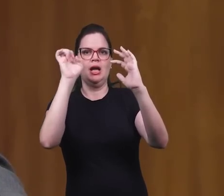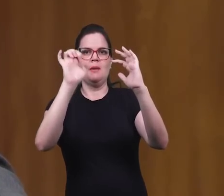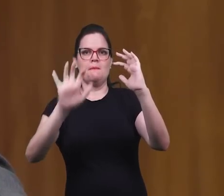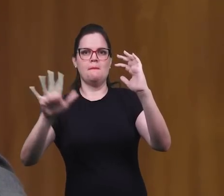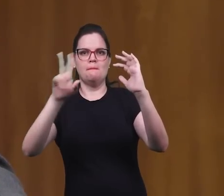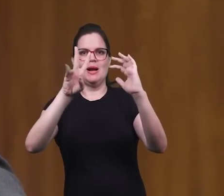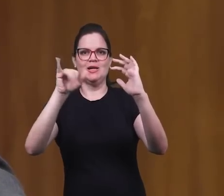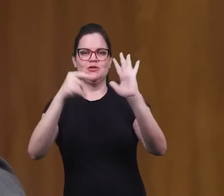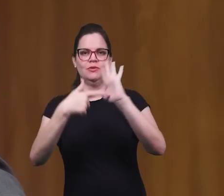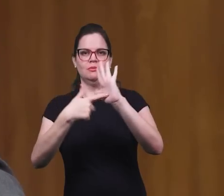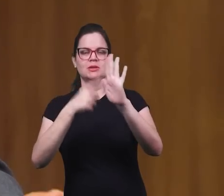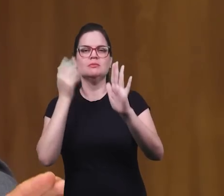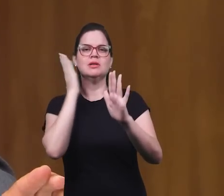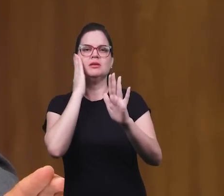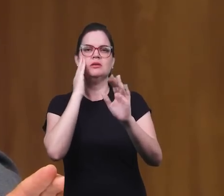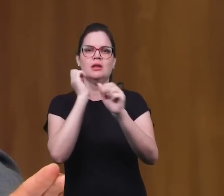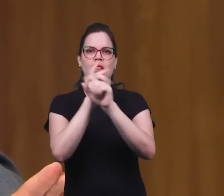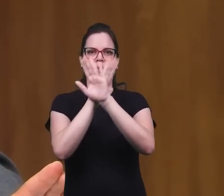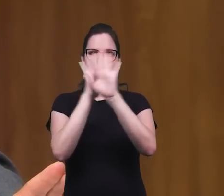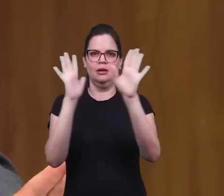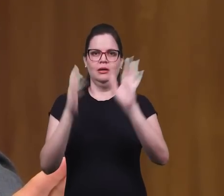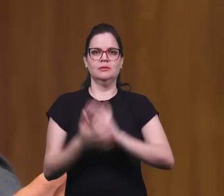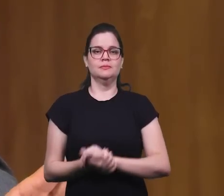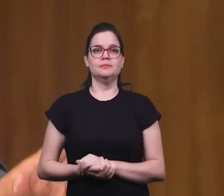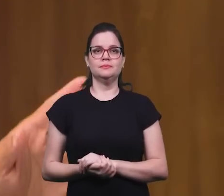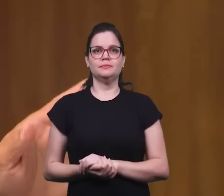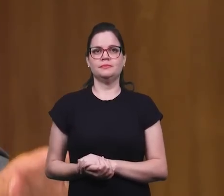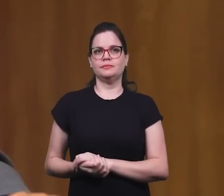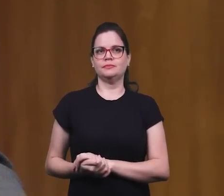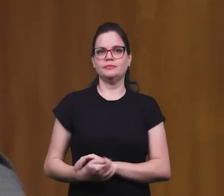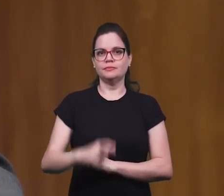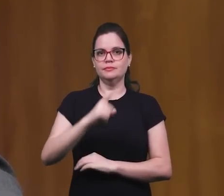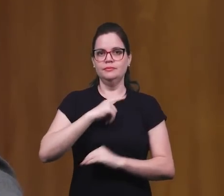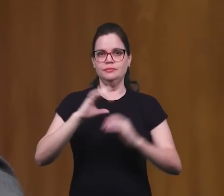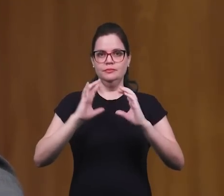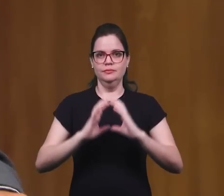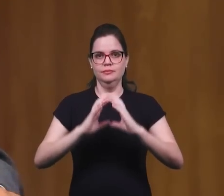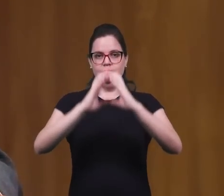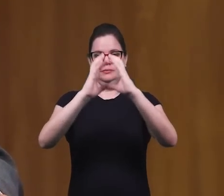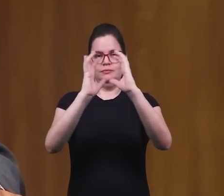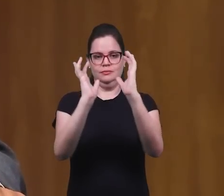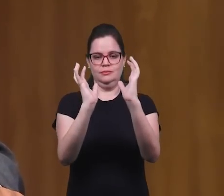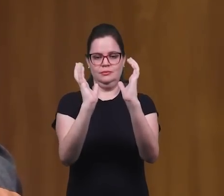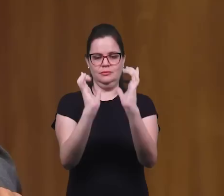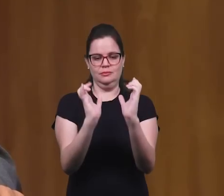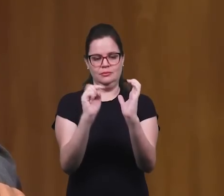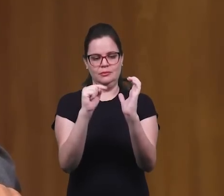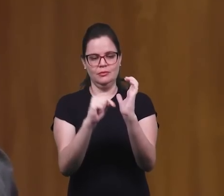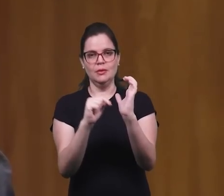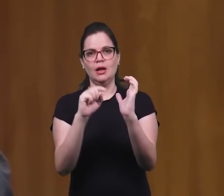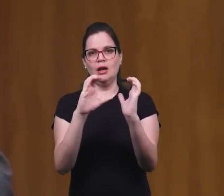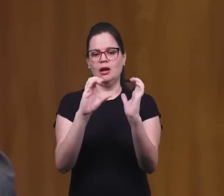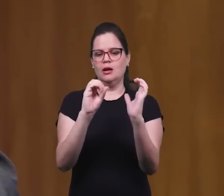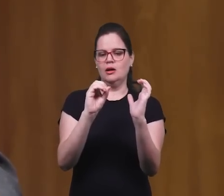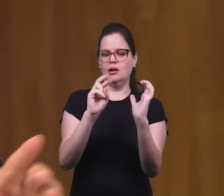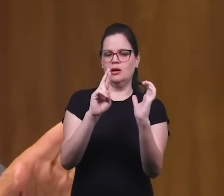figura aqui para entendermos melhor. Nós temos uma região dentro do cérebro chamada córtex